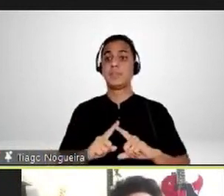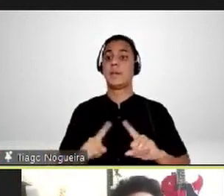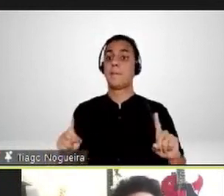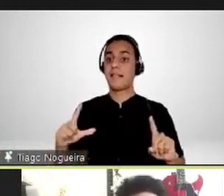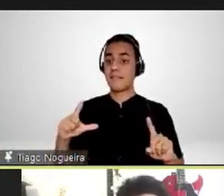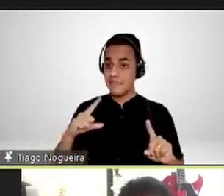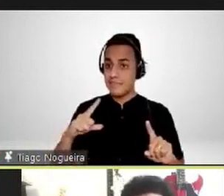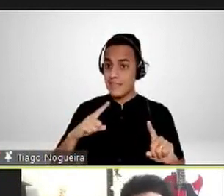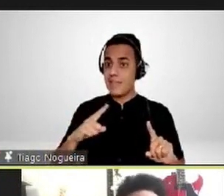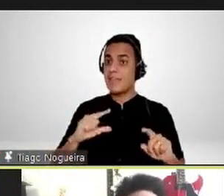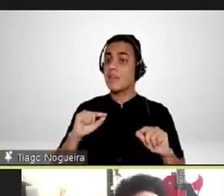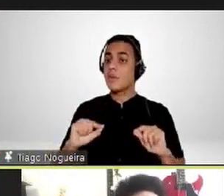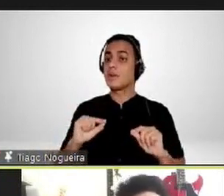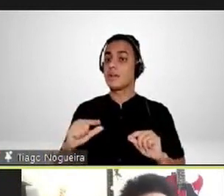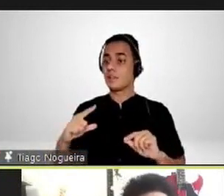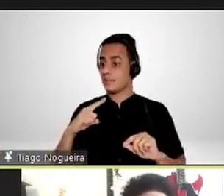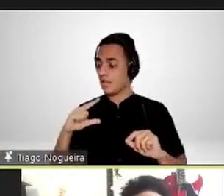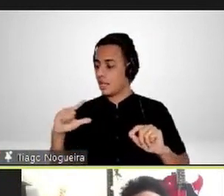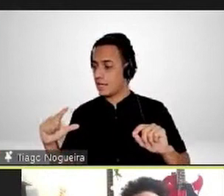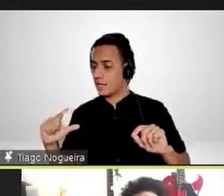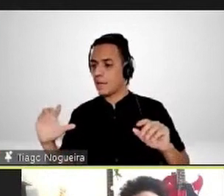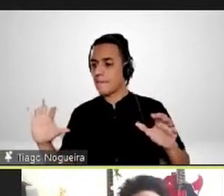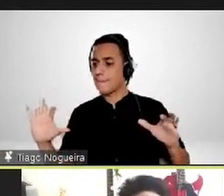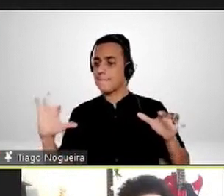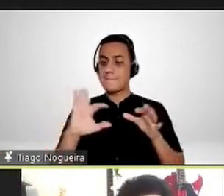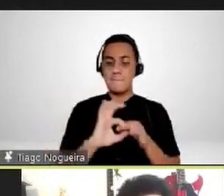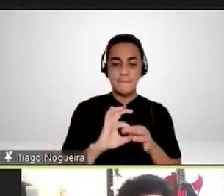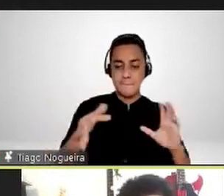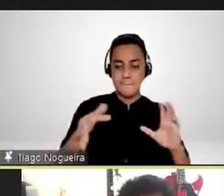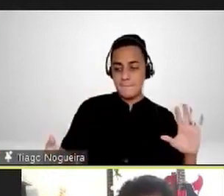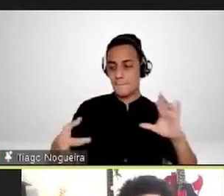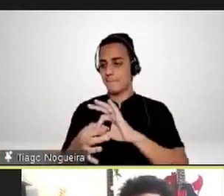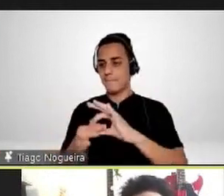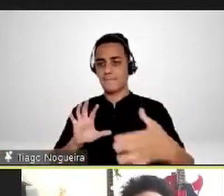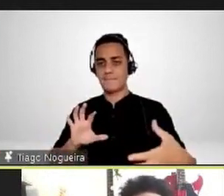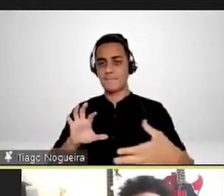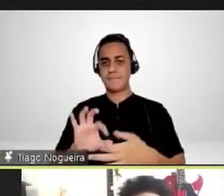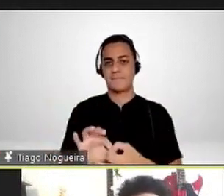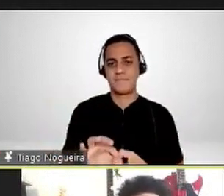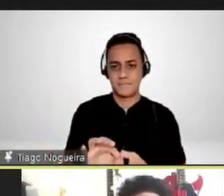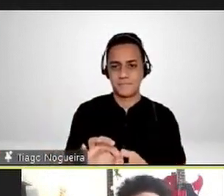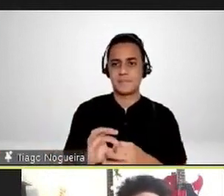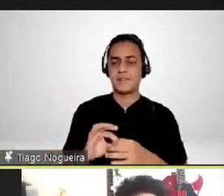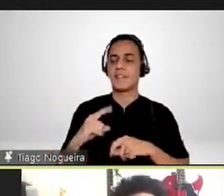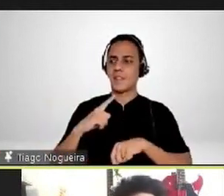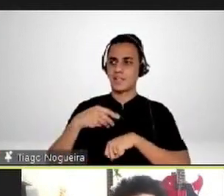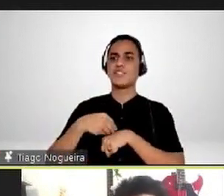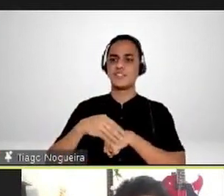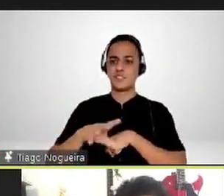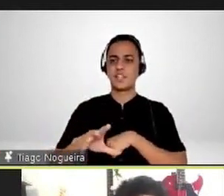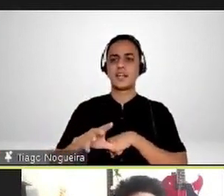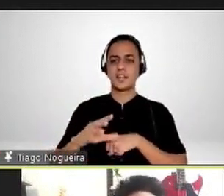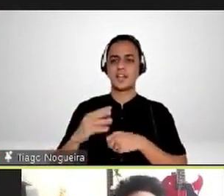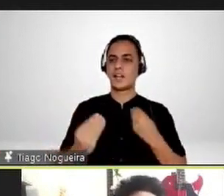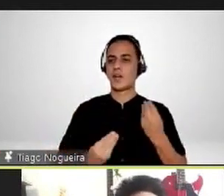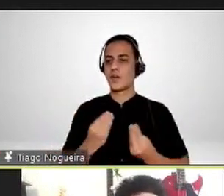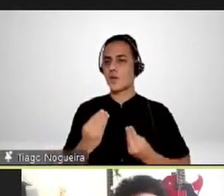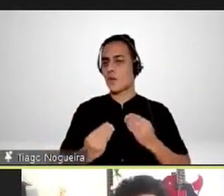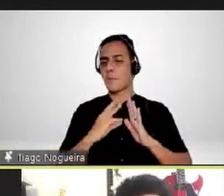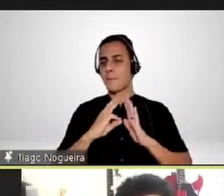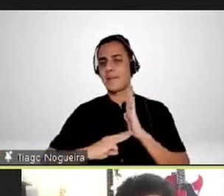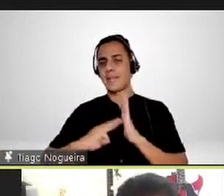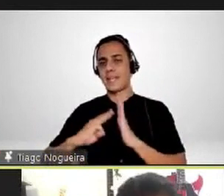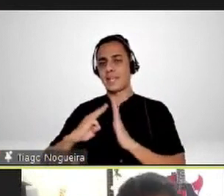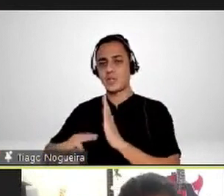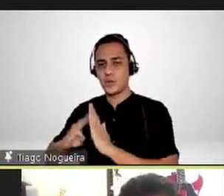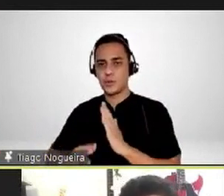pontos, existem pontes, existem coisas que nos conectam e que dão dicas de um método, né, de formas